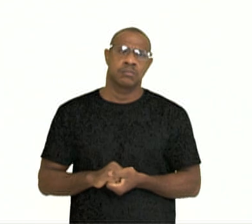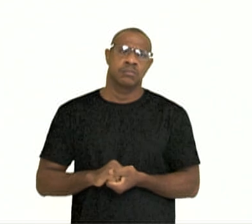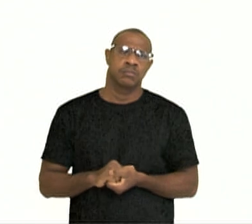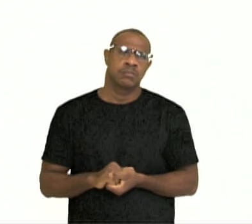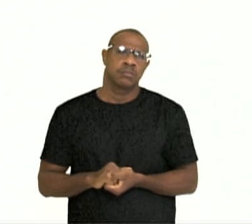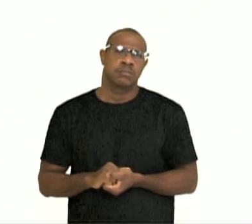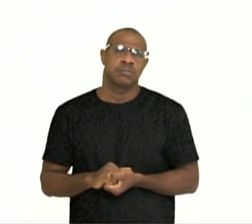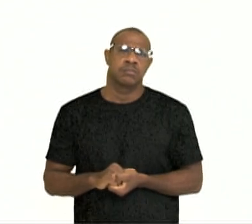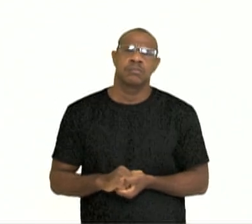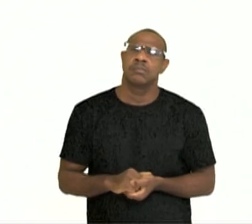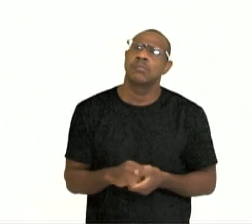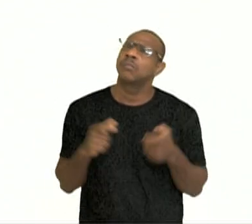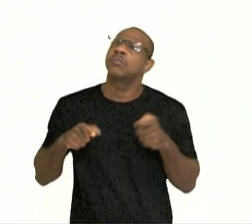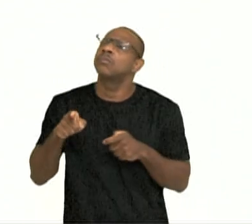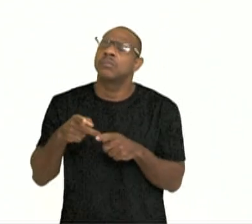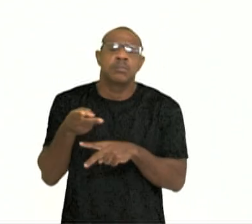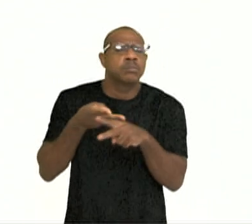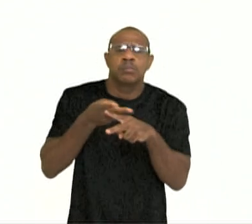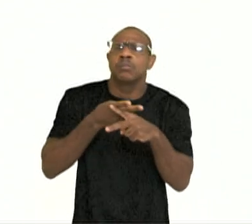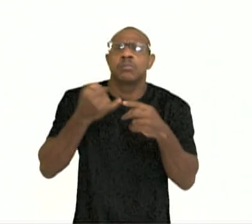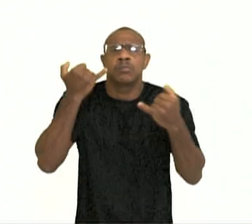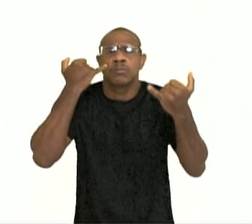Onde você procura informação?